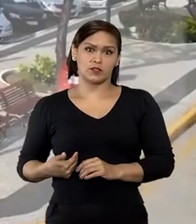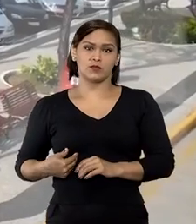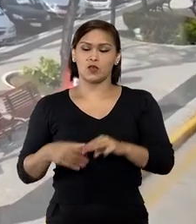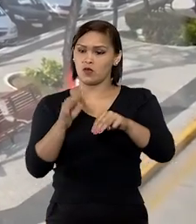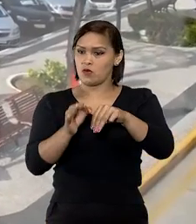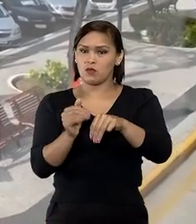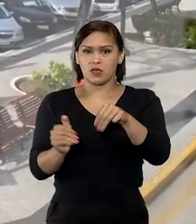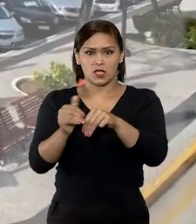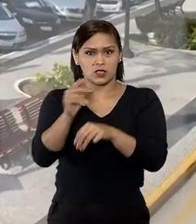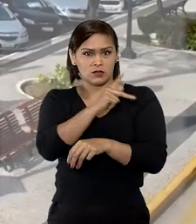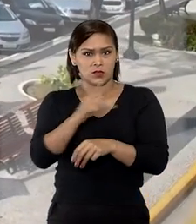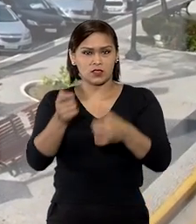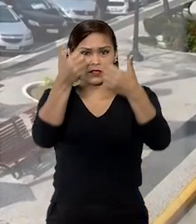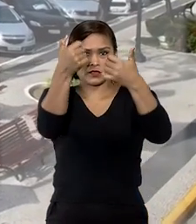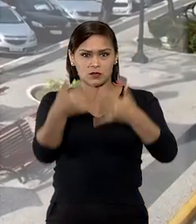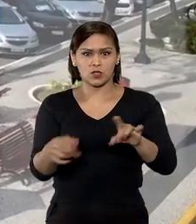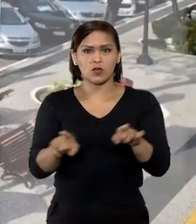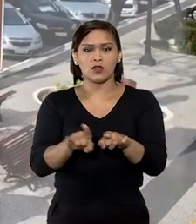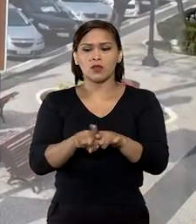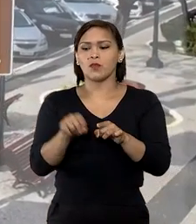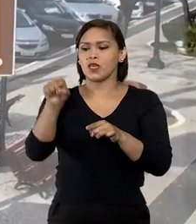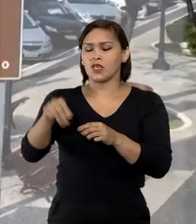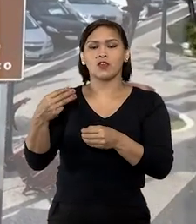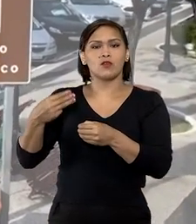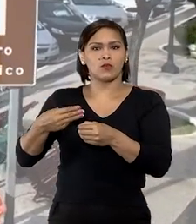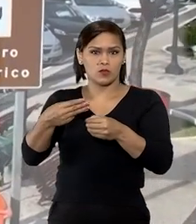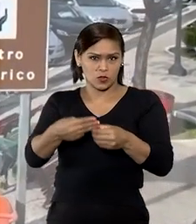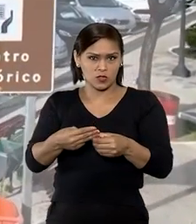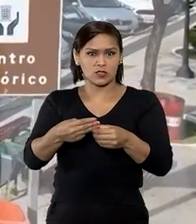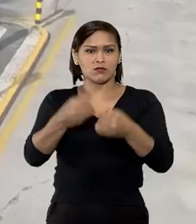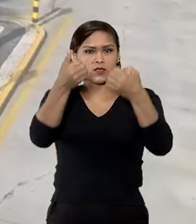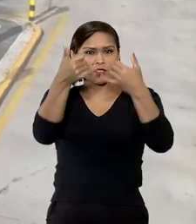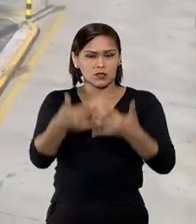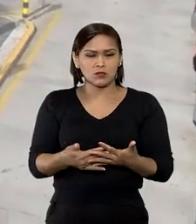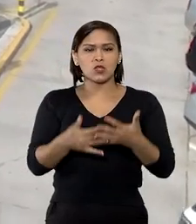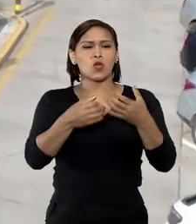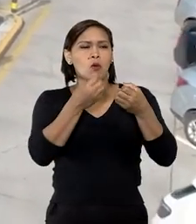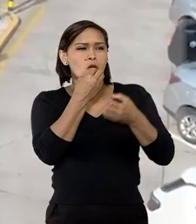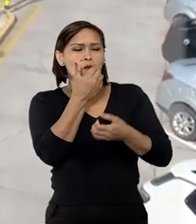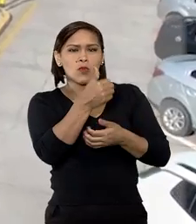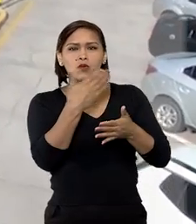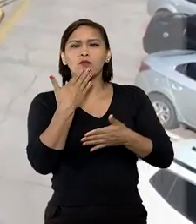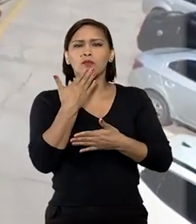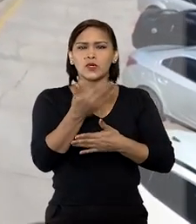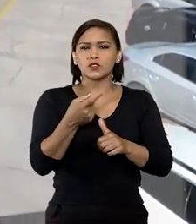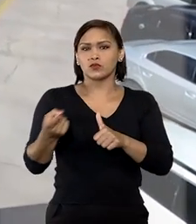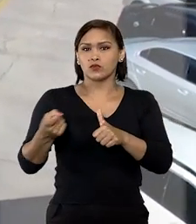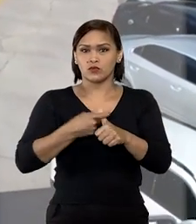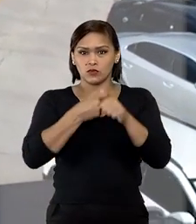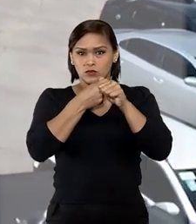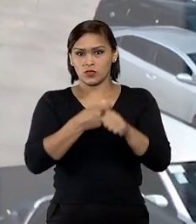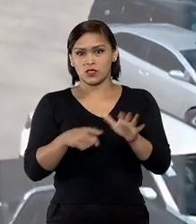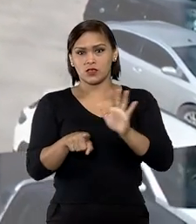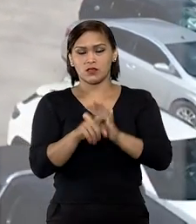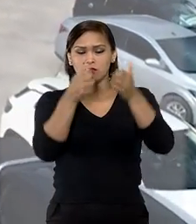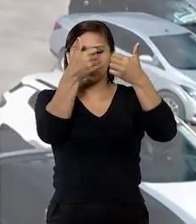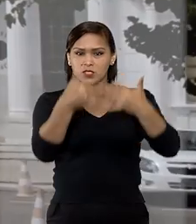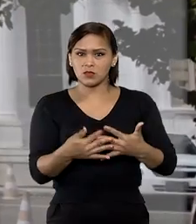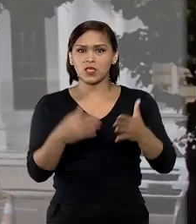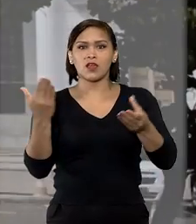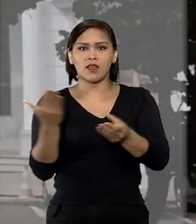Humberto Martins explicou ainda que o ente Municipal fundamentou adequadamente o pedido de suspensão